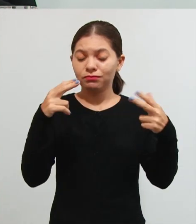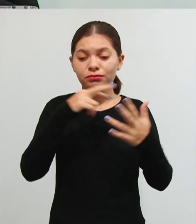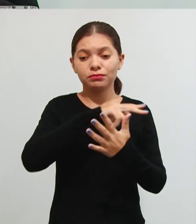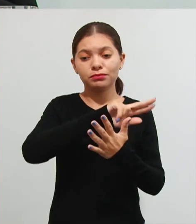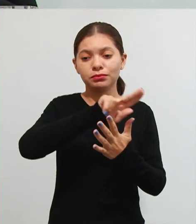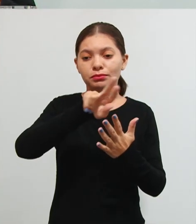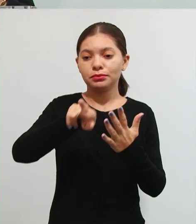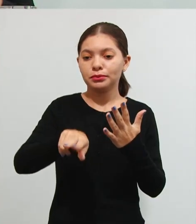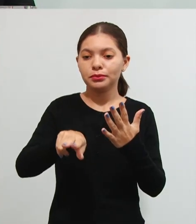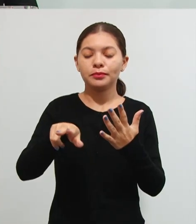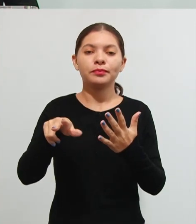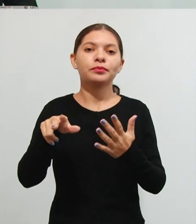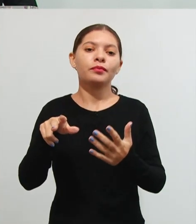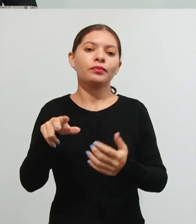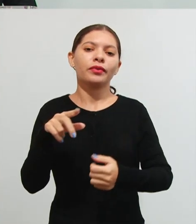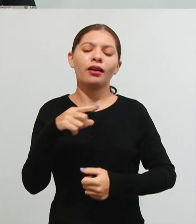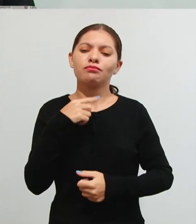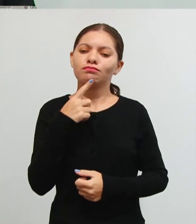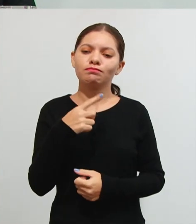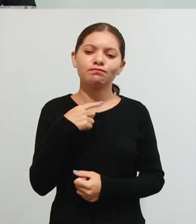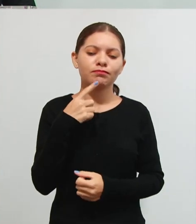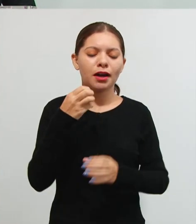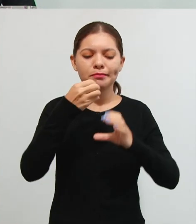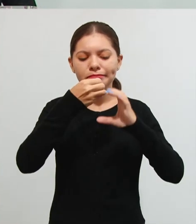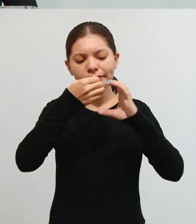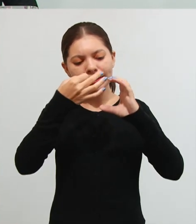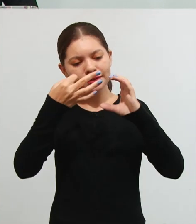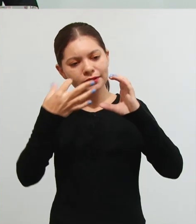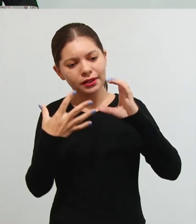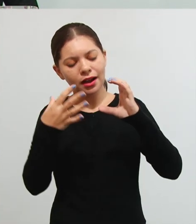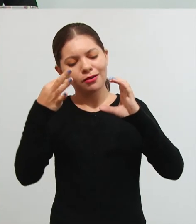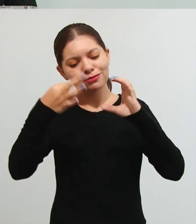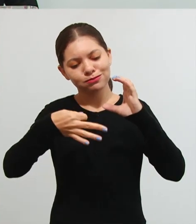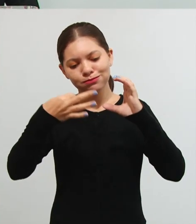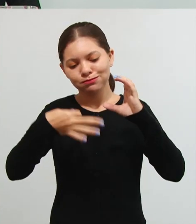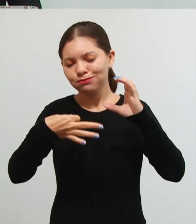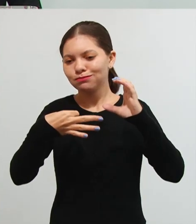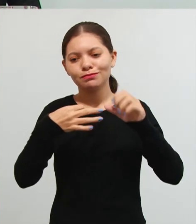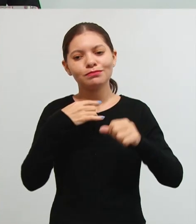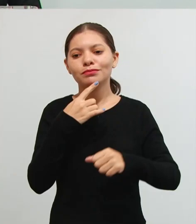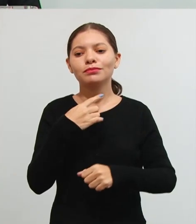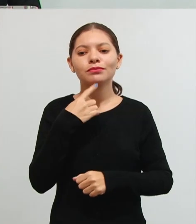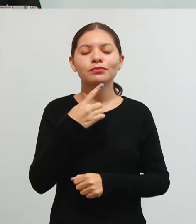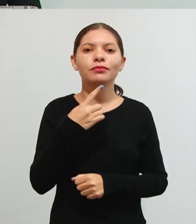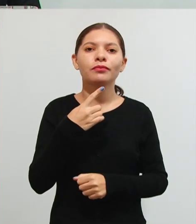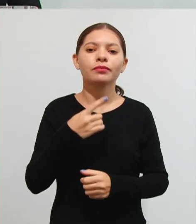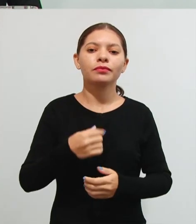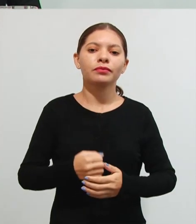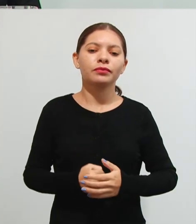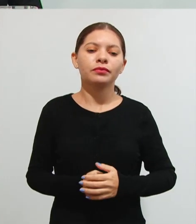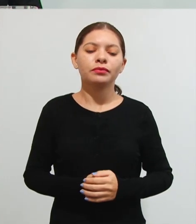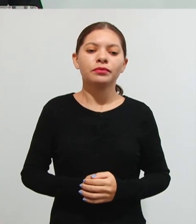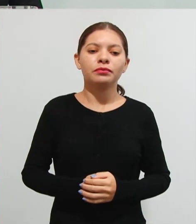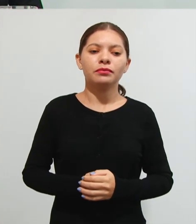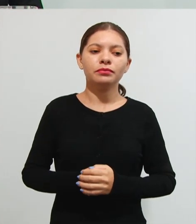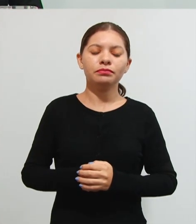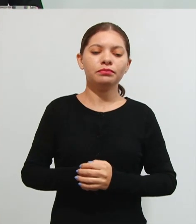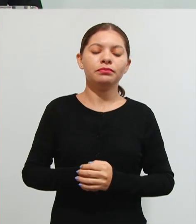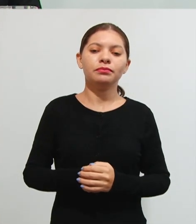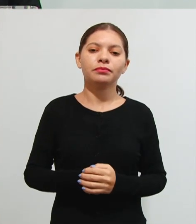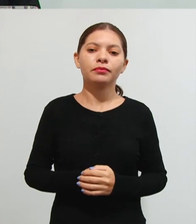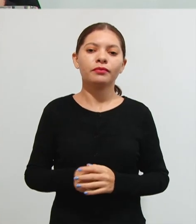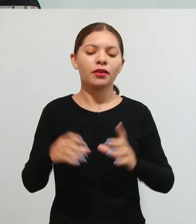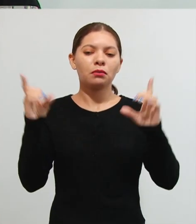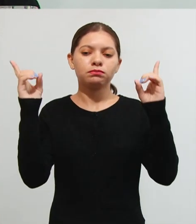tem como a gente classificar e determinar que todo autista é de uma forma só.